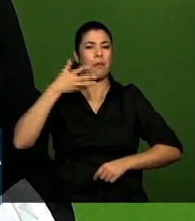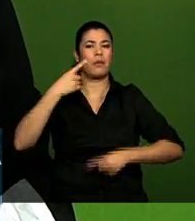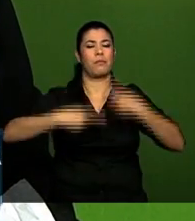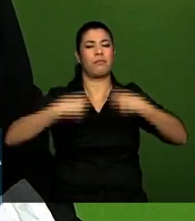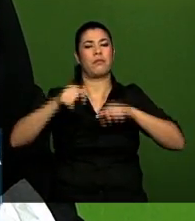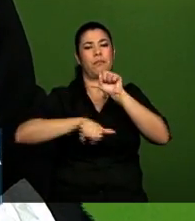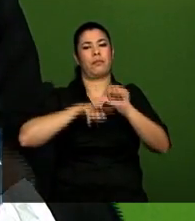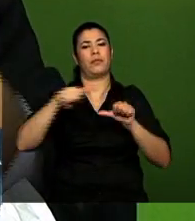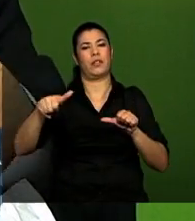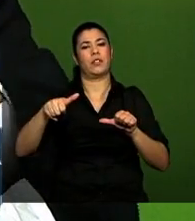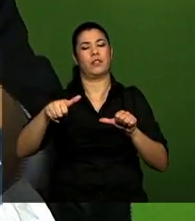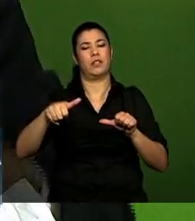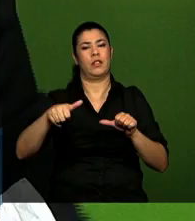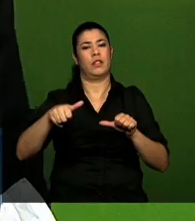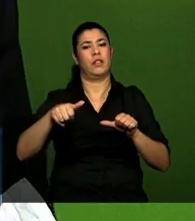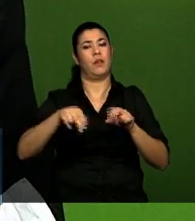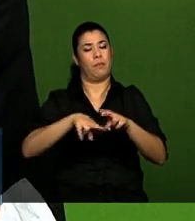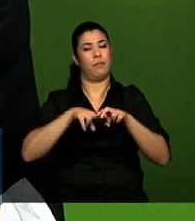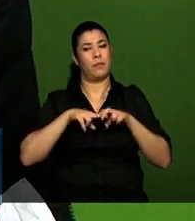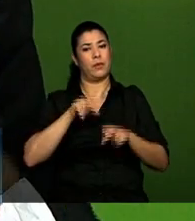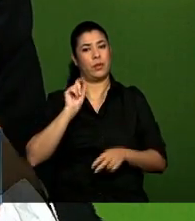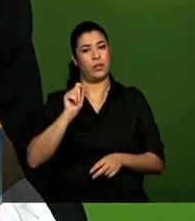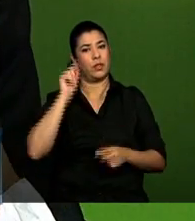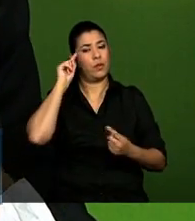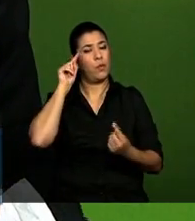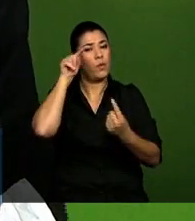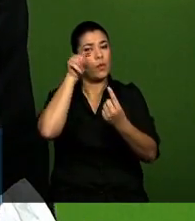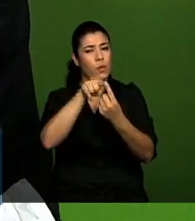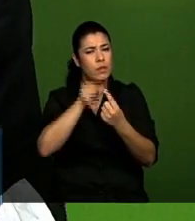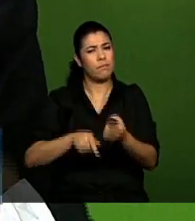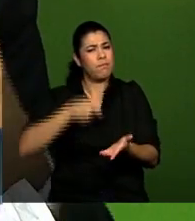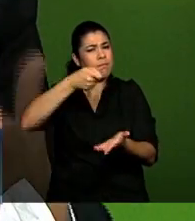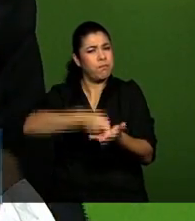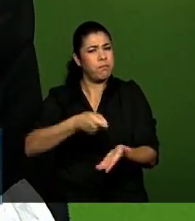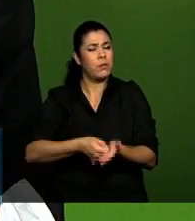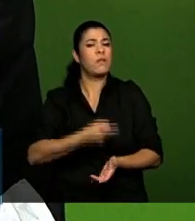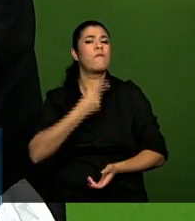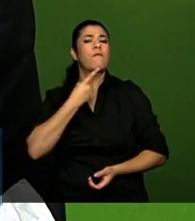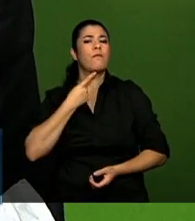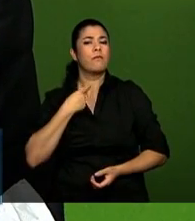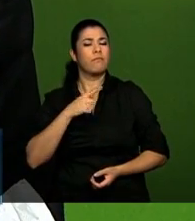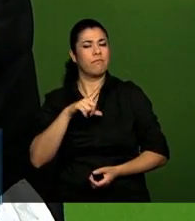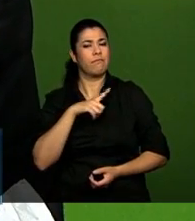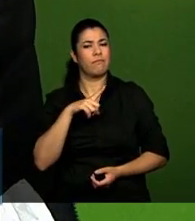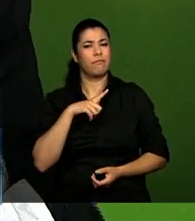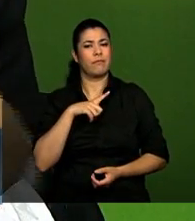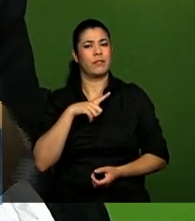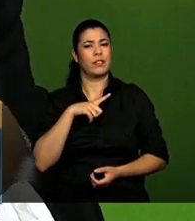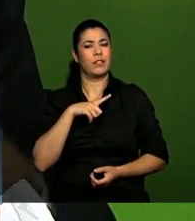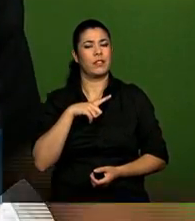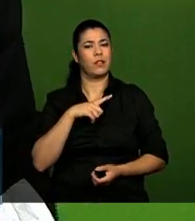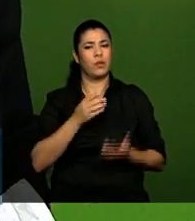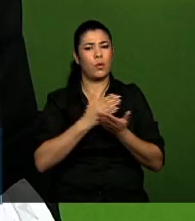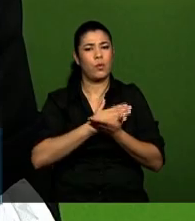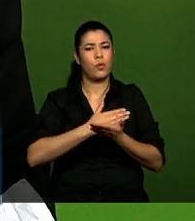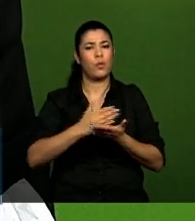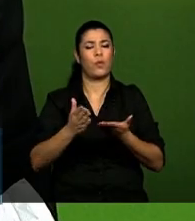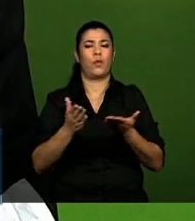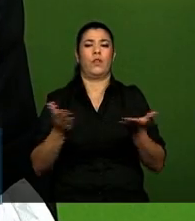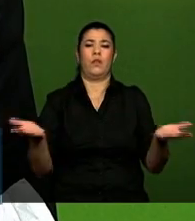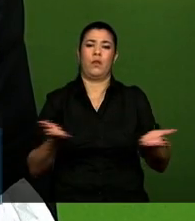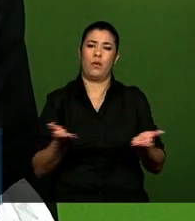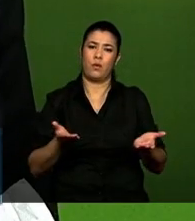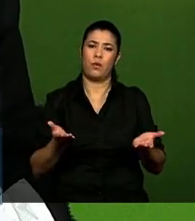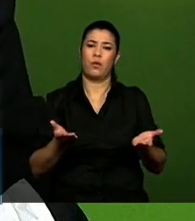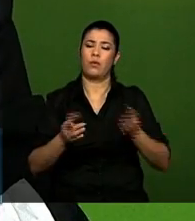mudança portanto é com esse com essa determinação com essa vontade eh que eu abra um pouco esse nosso